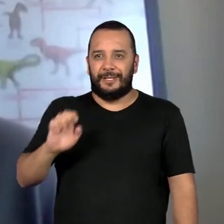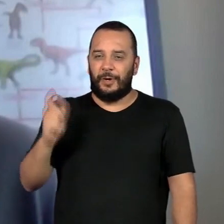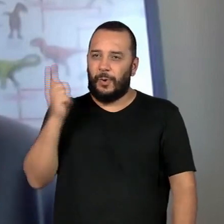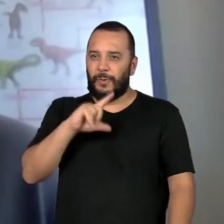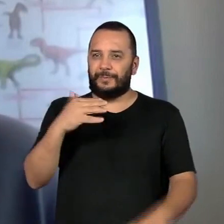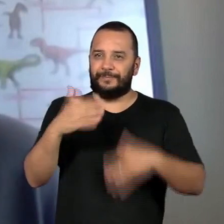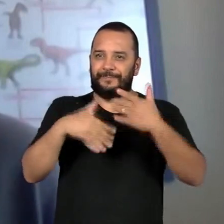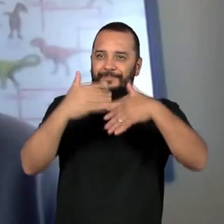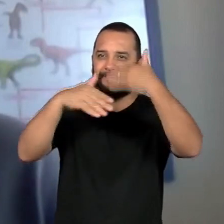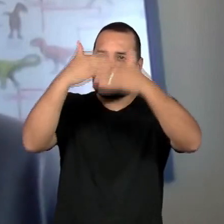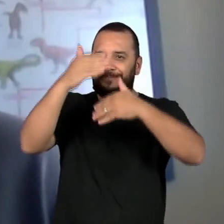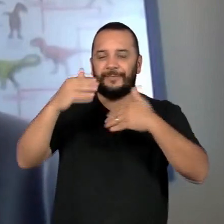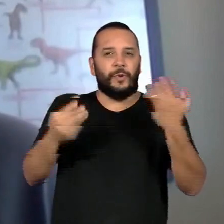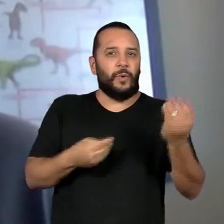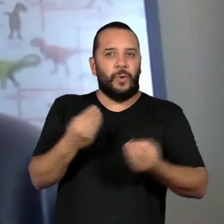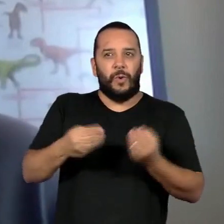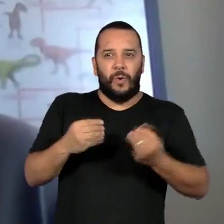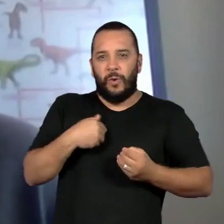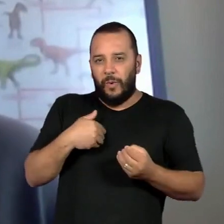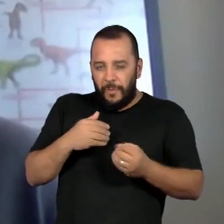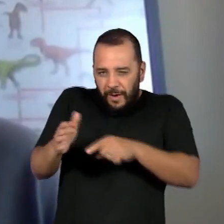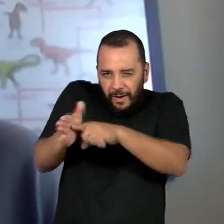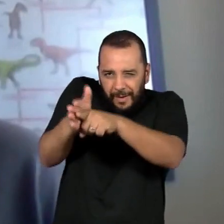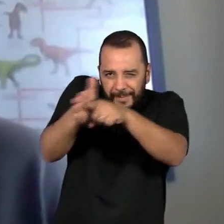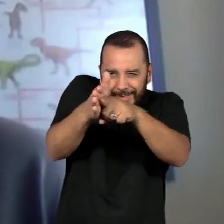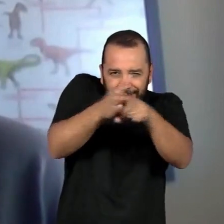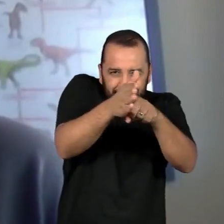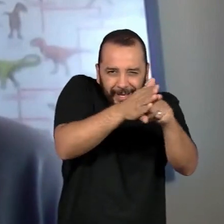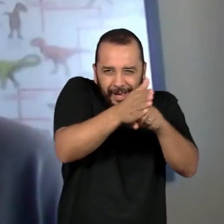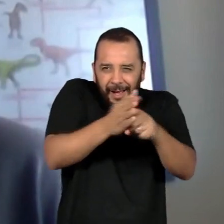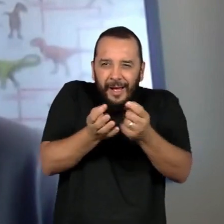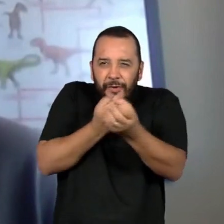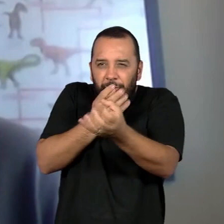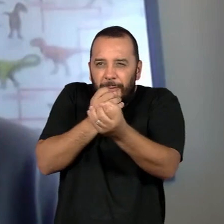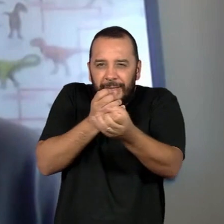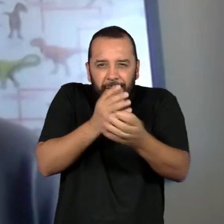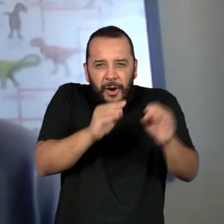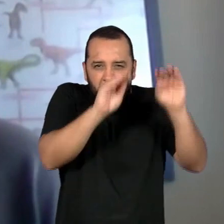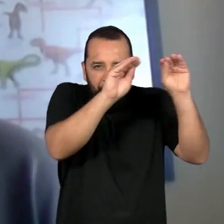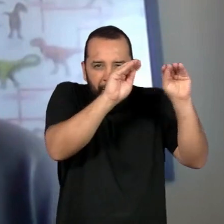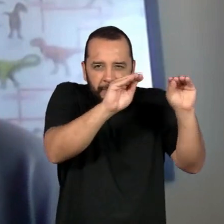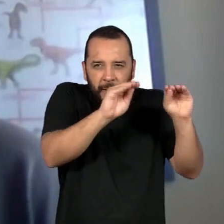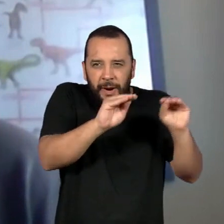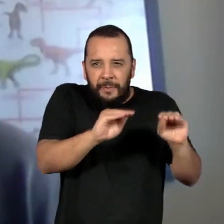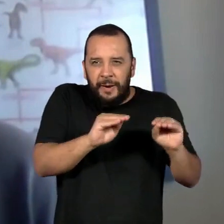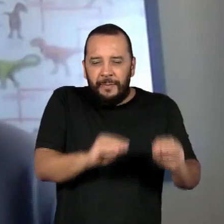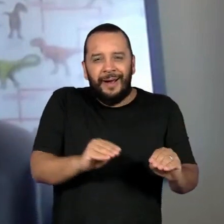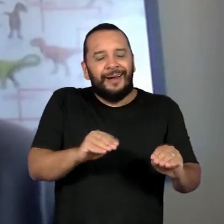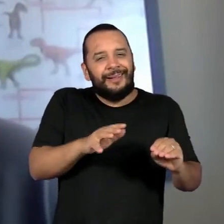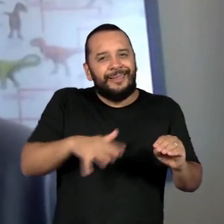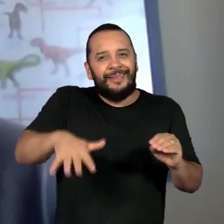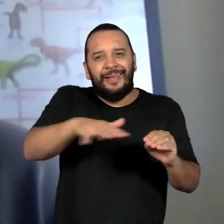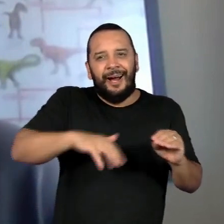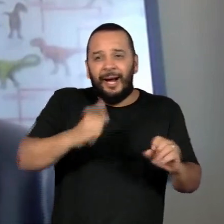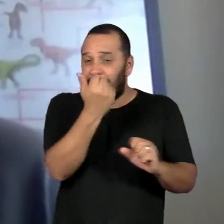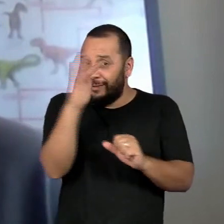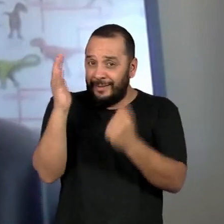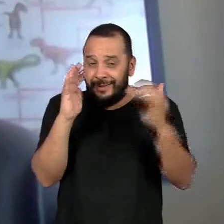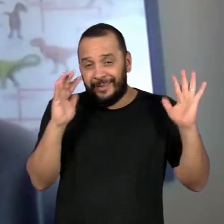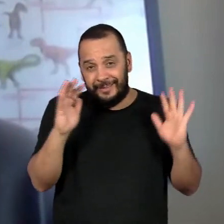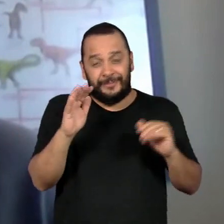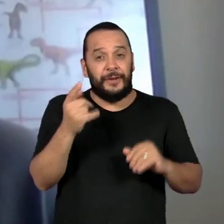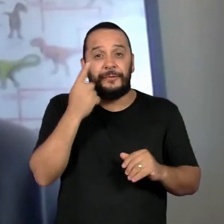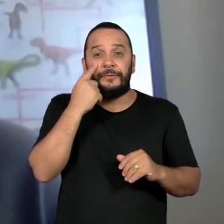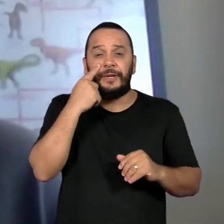cada vez mais numa linha de contabilidade ambiental. Então, o objetivo dessas pesquisas é, lá no futuro, integrar esses dados ambientais com